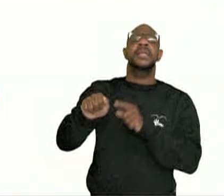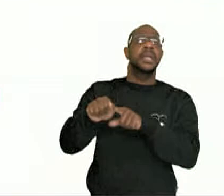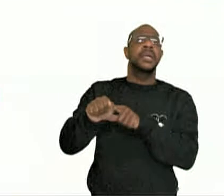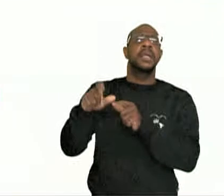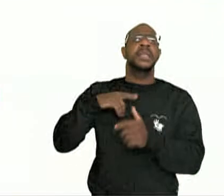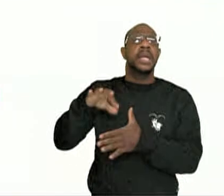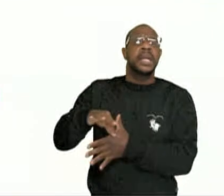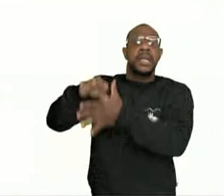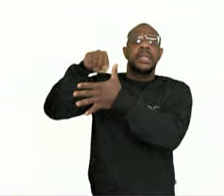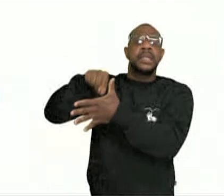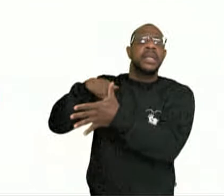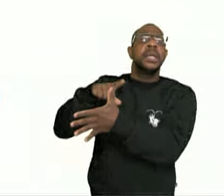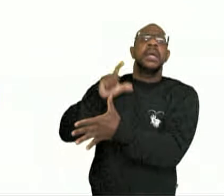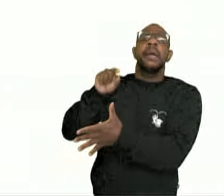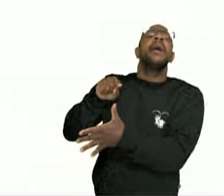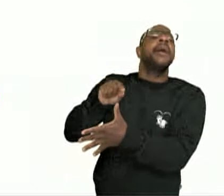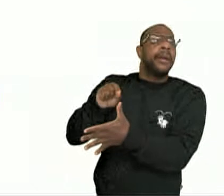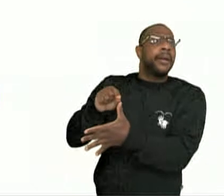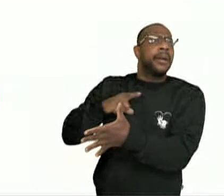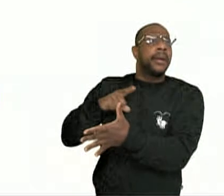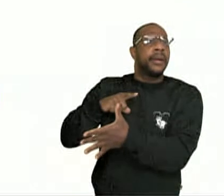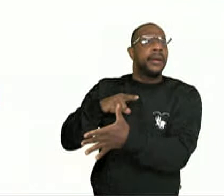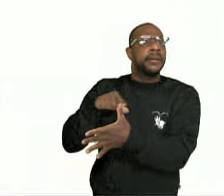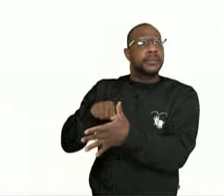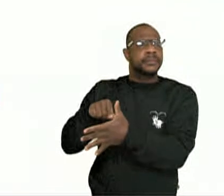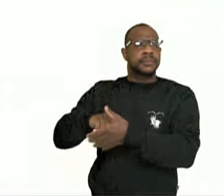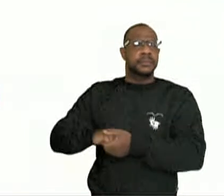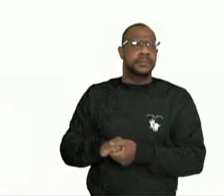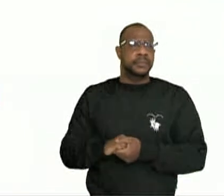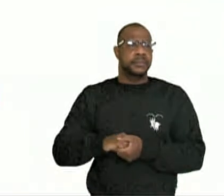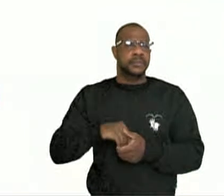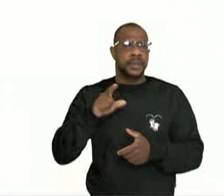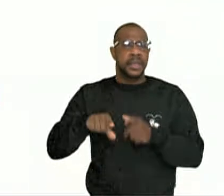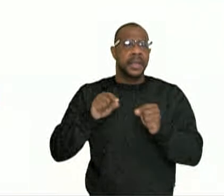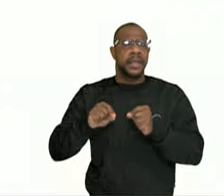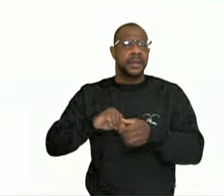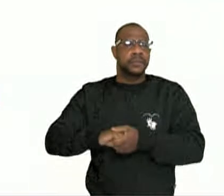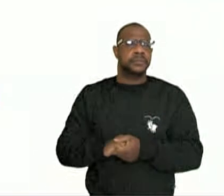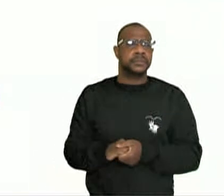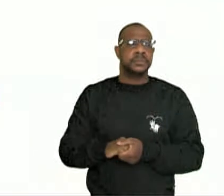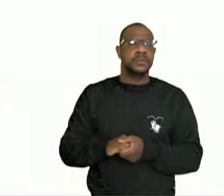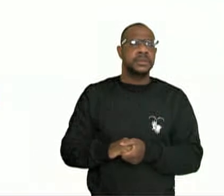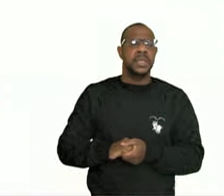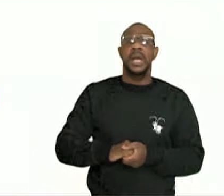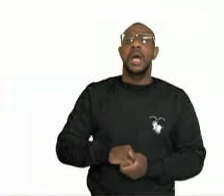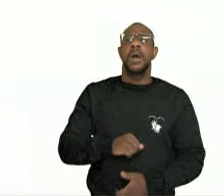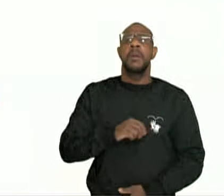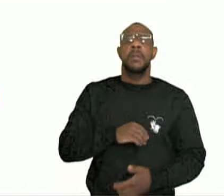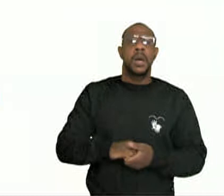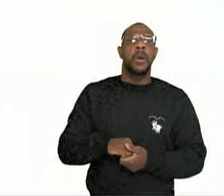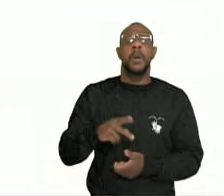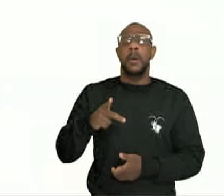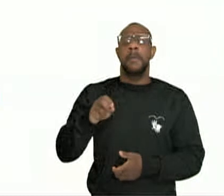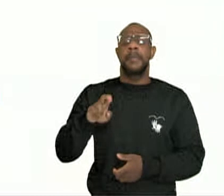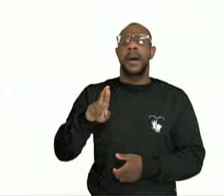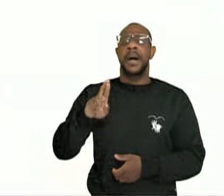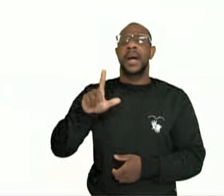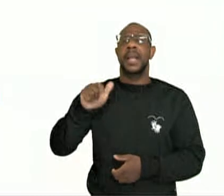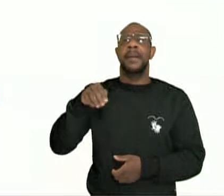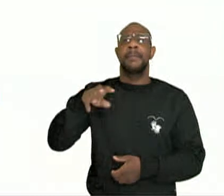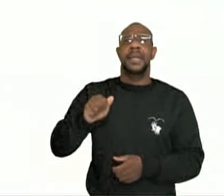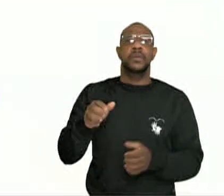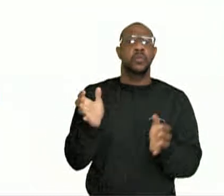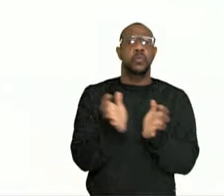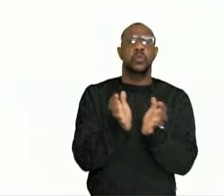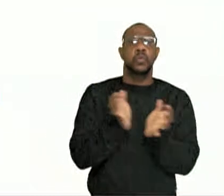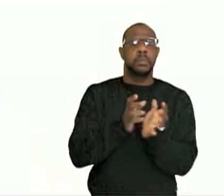essa revolução no final do governo Carlos I, né, o parlamento era formado na sua maioria por burguesia e